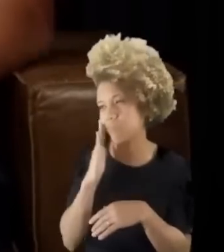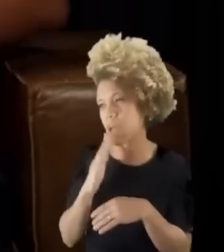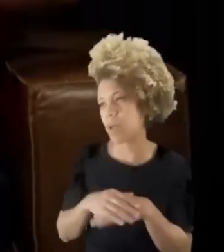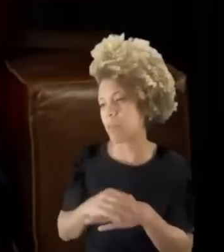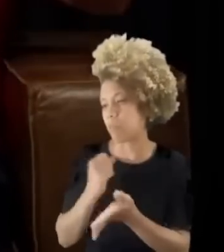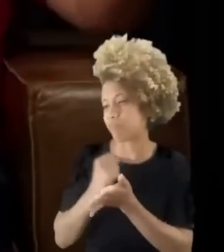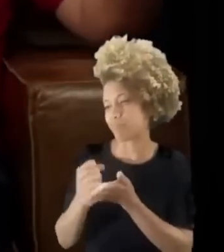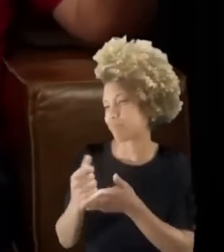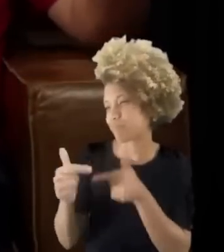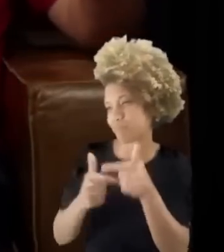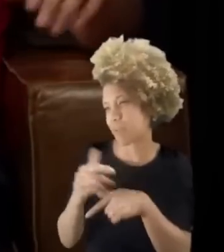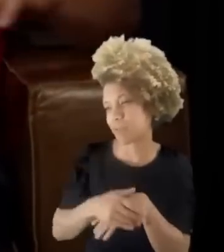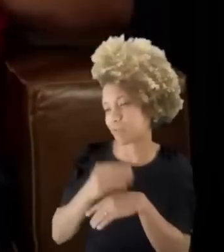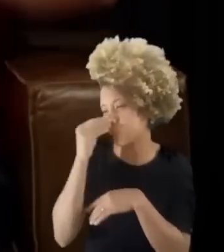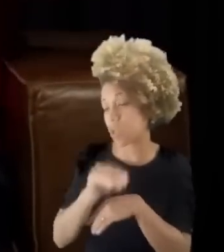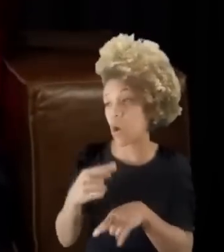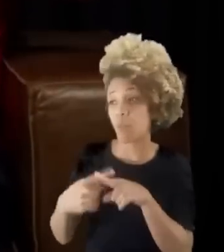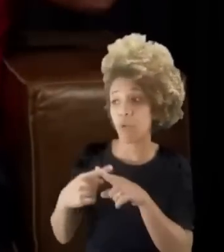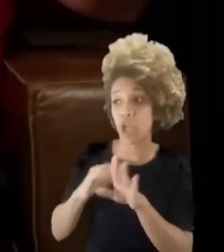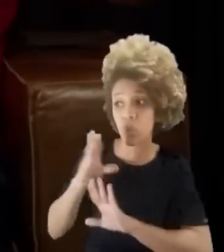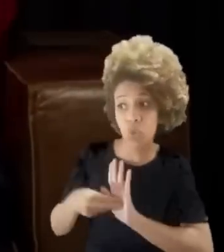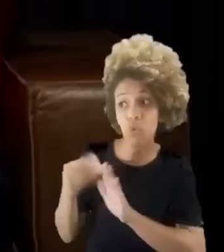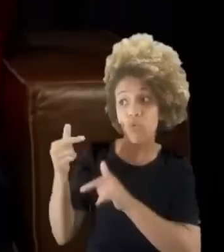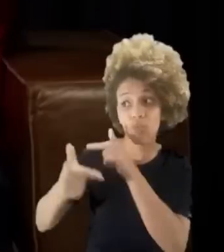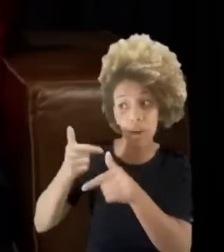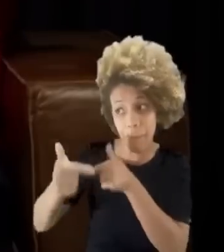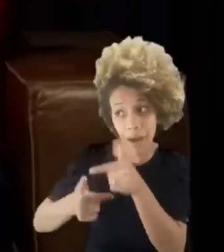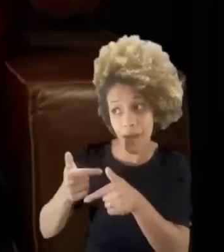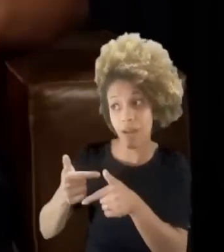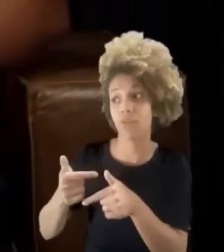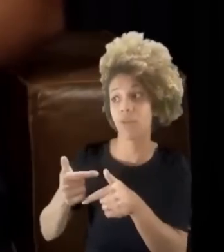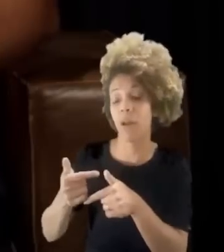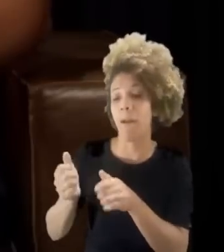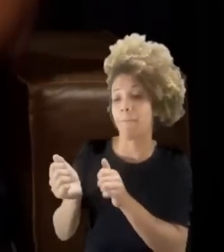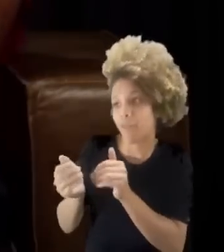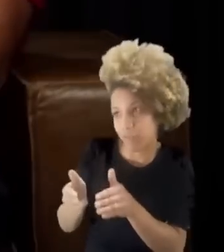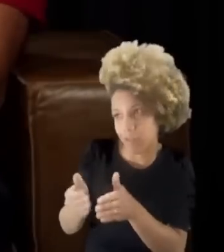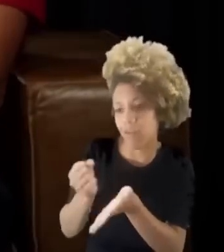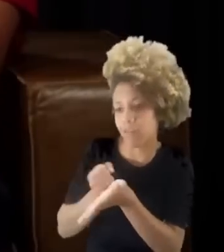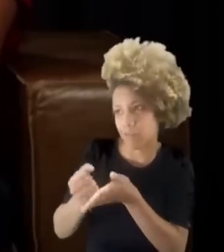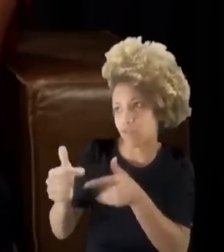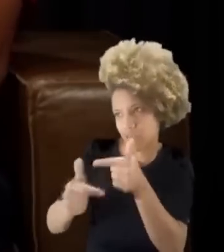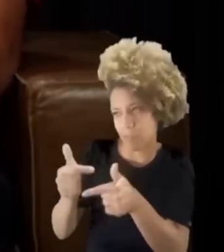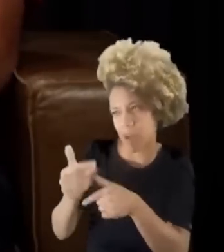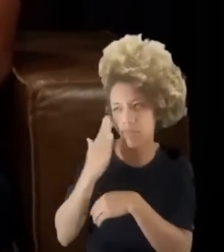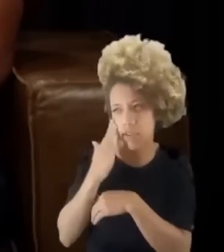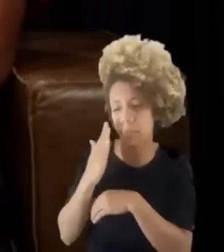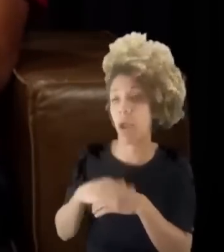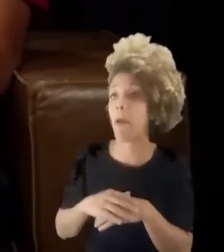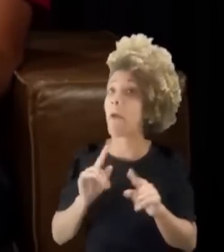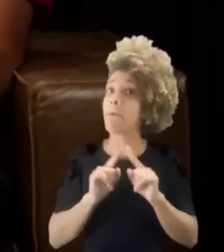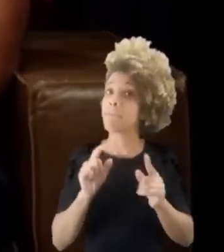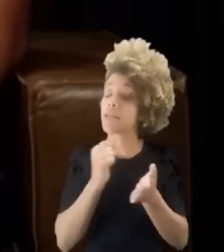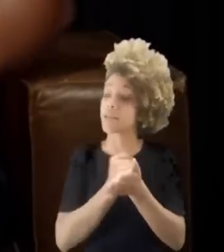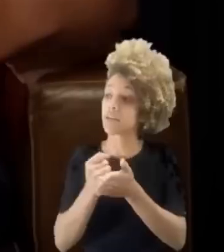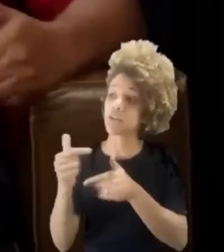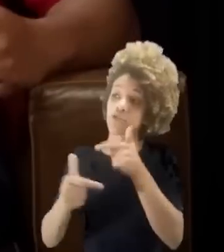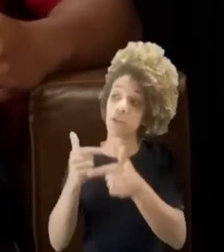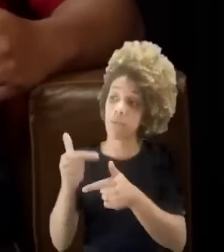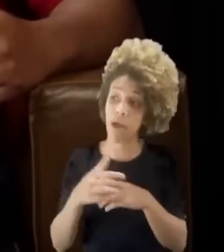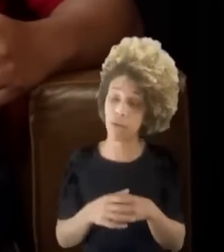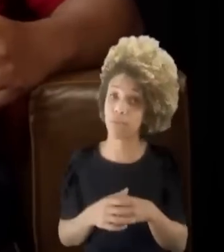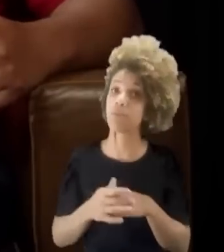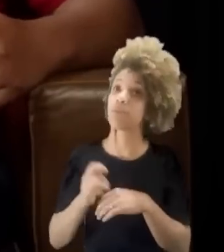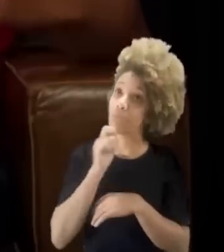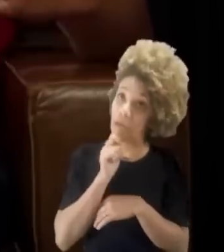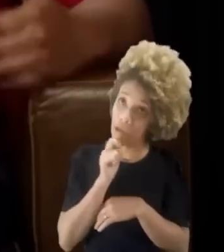carteira de trabalho ficou muito em Popular por causa de todo o trabalho que teve para para poder a vida da carteira de trabalho tá ligado só que a carteira